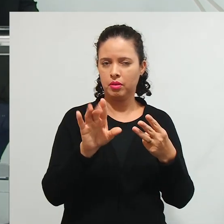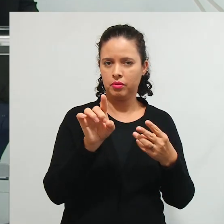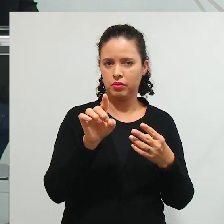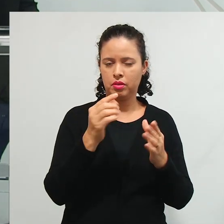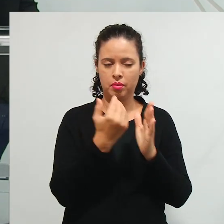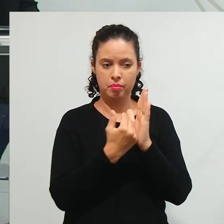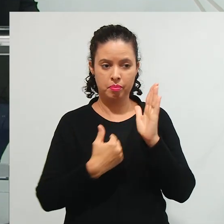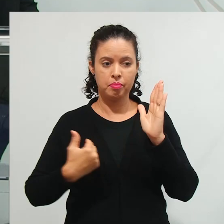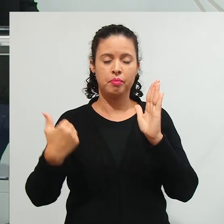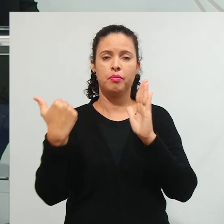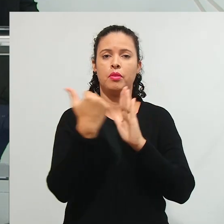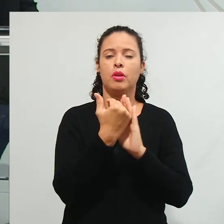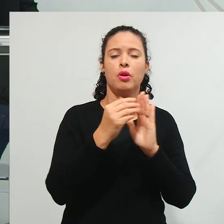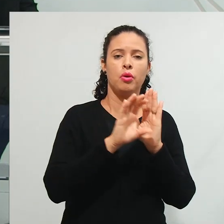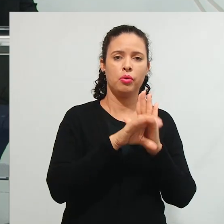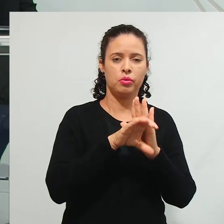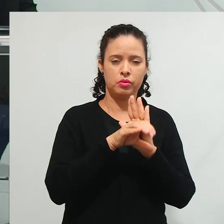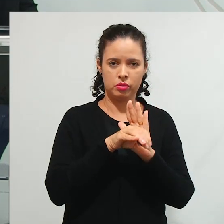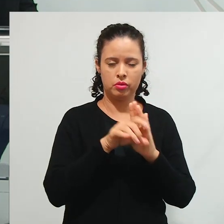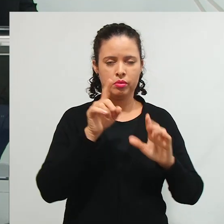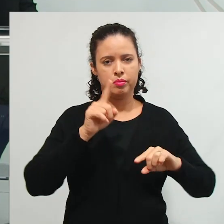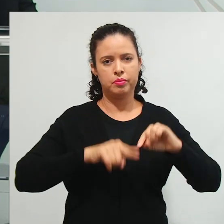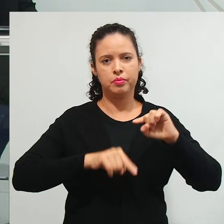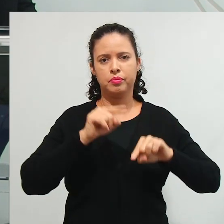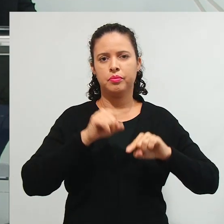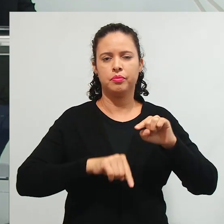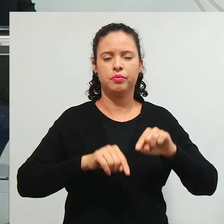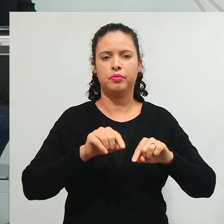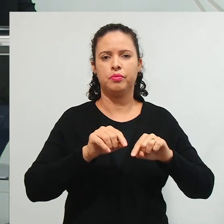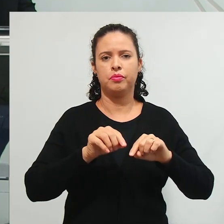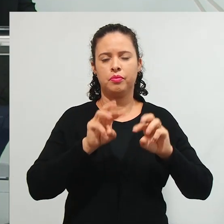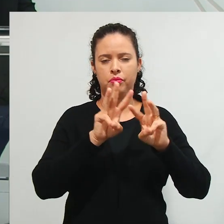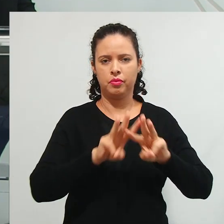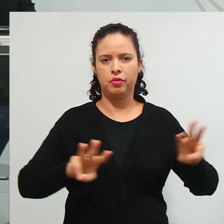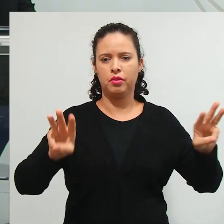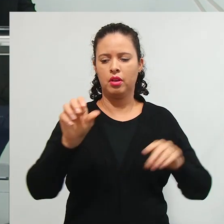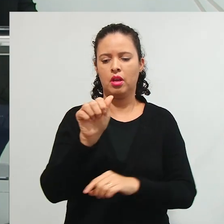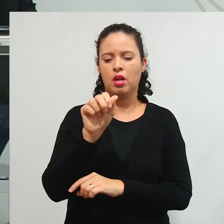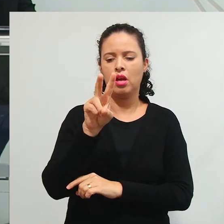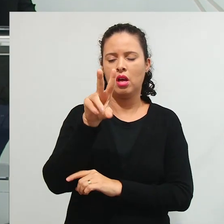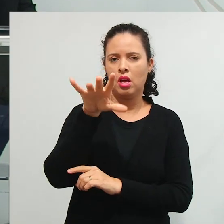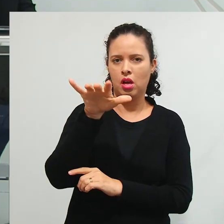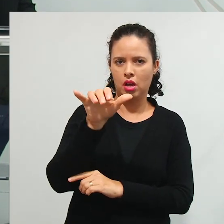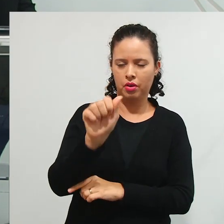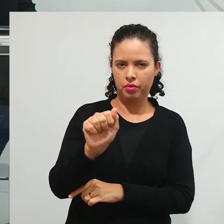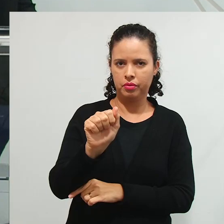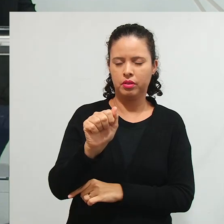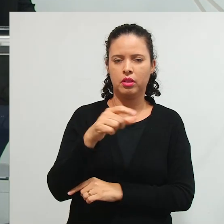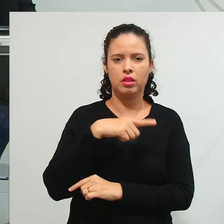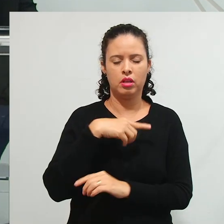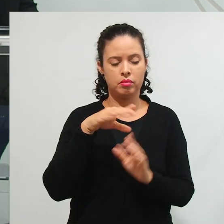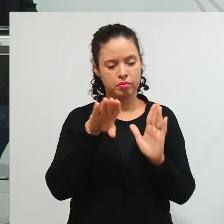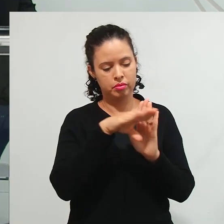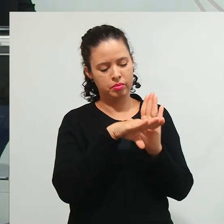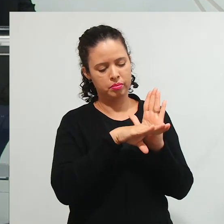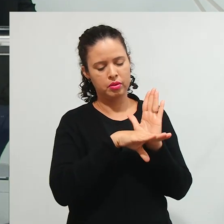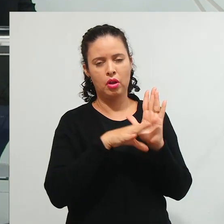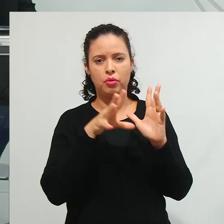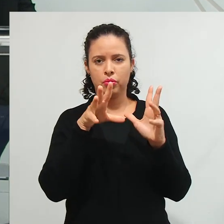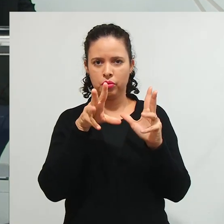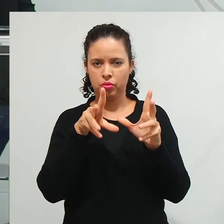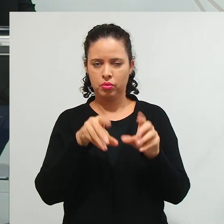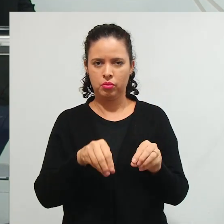quiserem complementar esses conceitos, lá no material do AVA, em PDF, o roteiro de estudos, tem todas